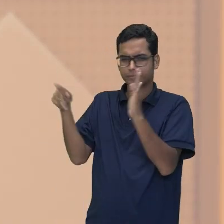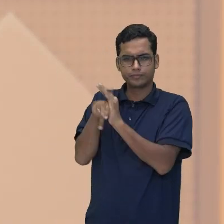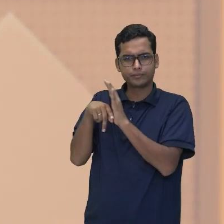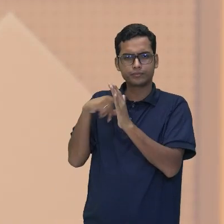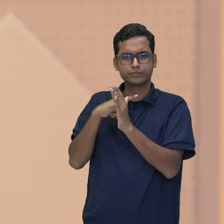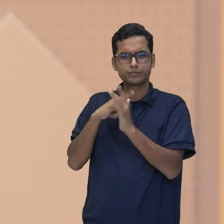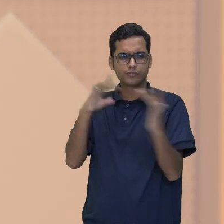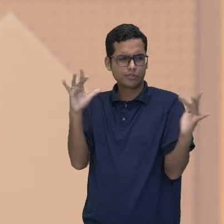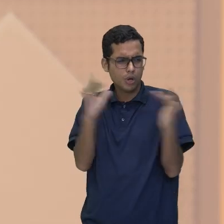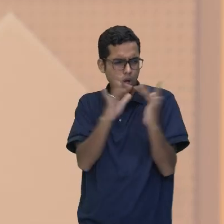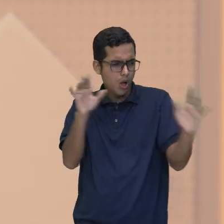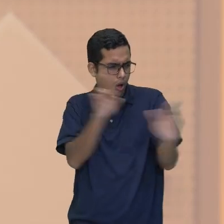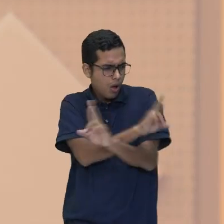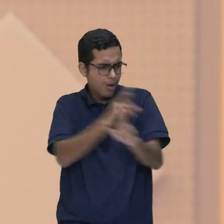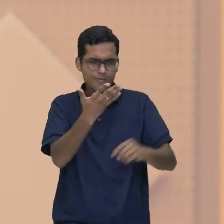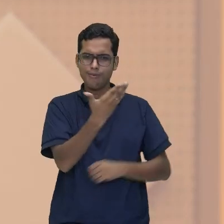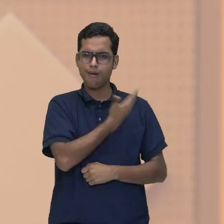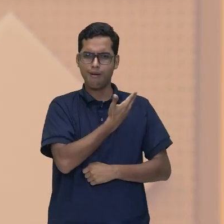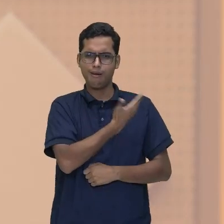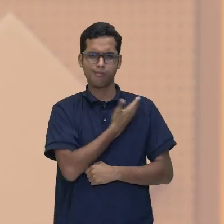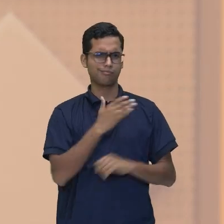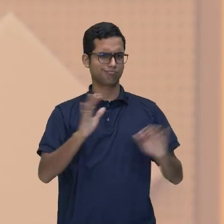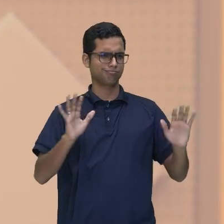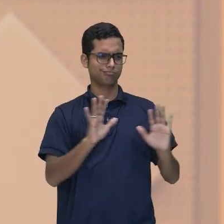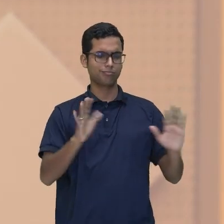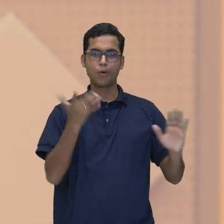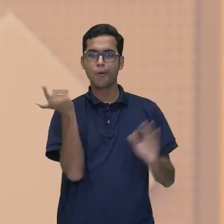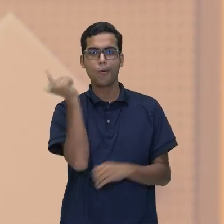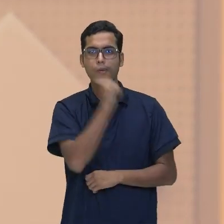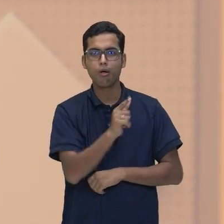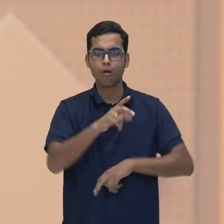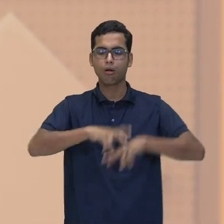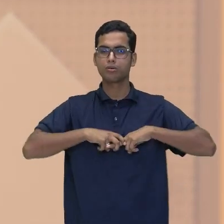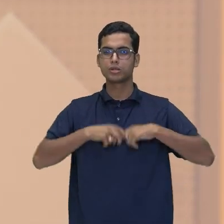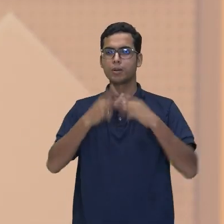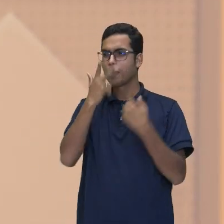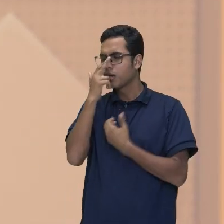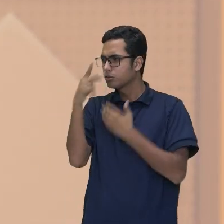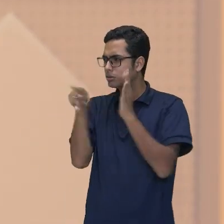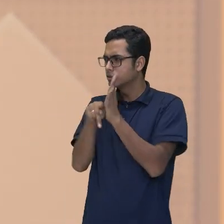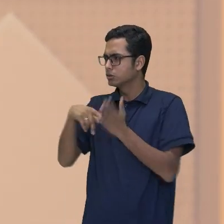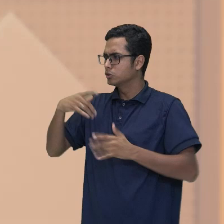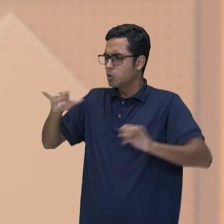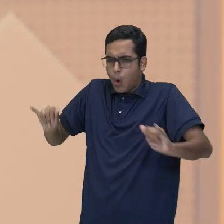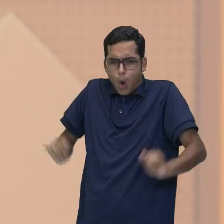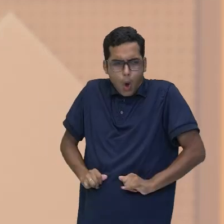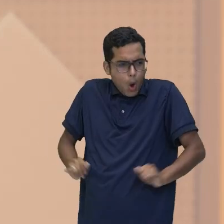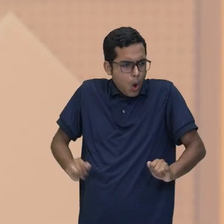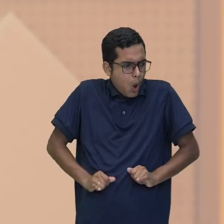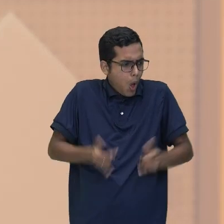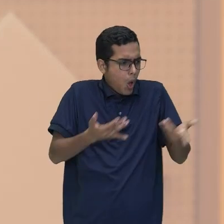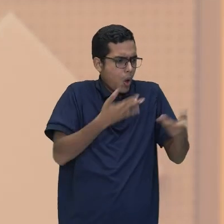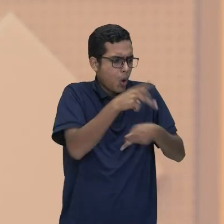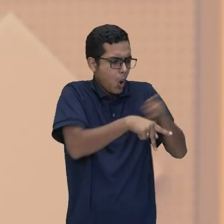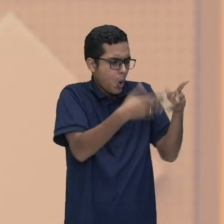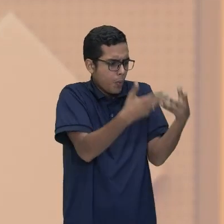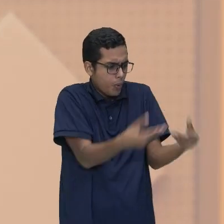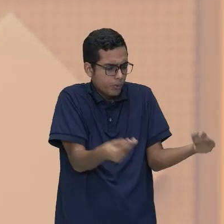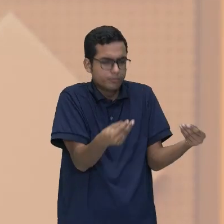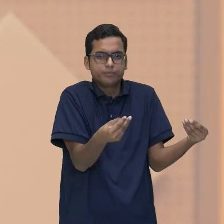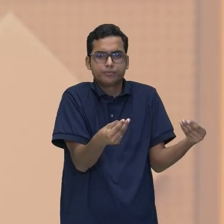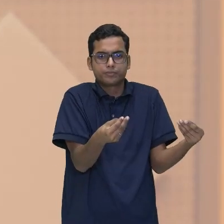relação amigável. Eles vão começar a questionar, vão começar a resistir a esse contato com esses